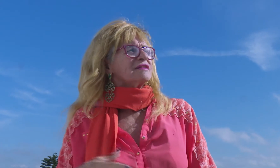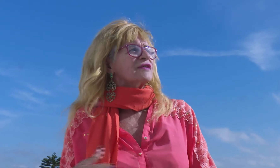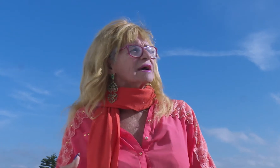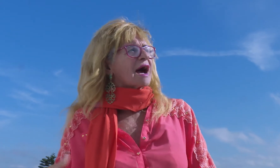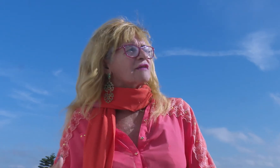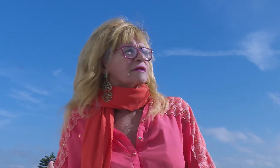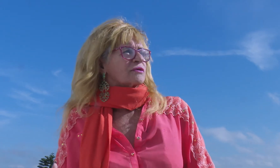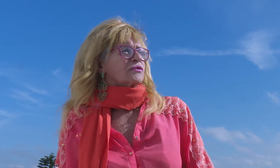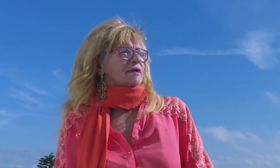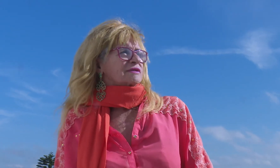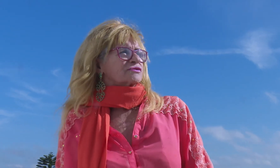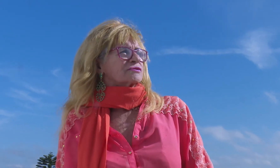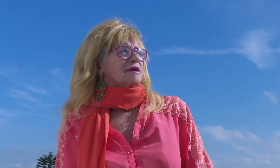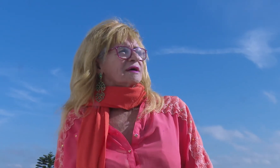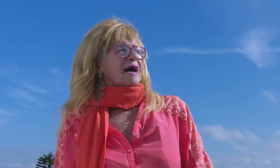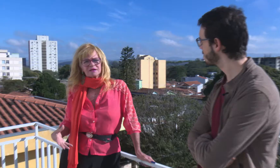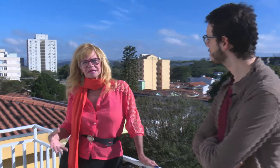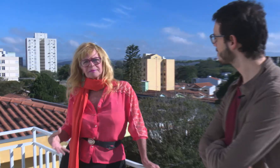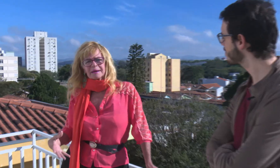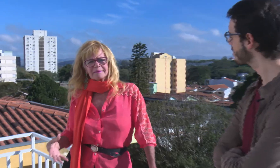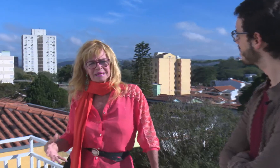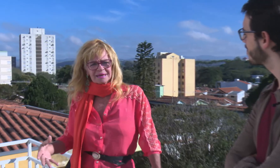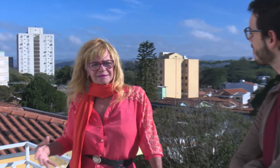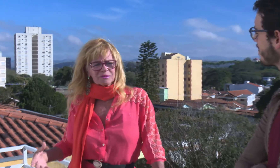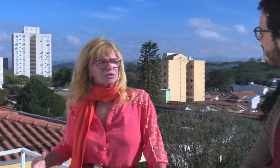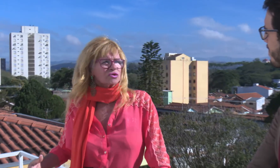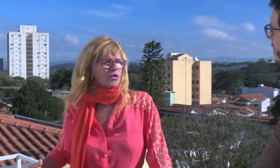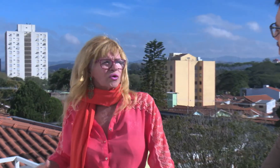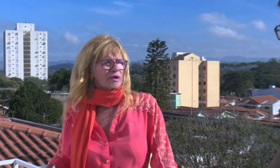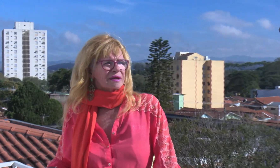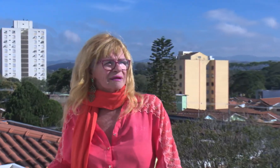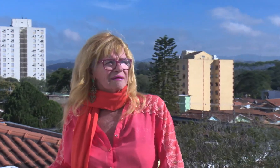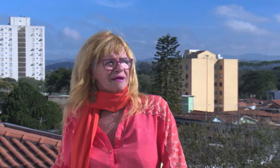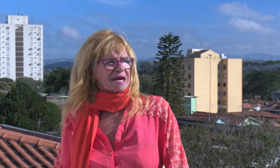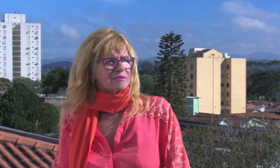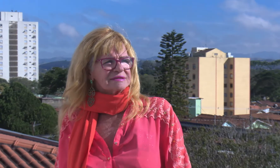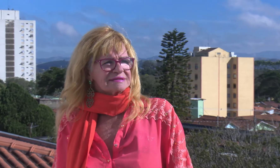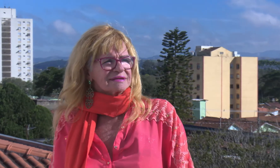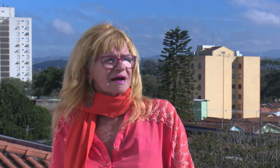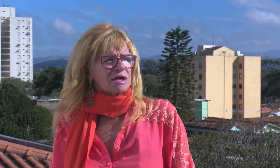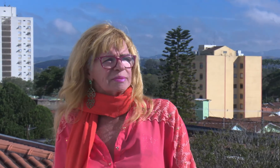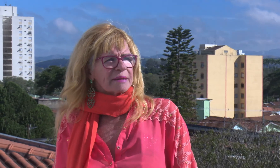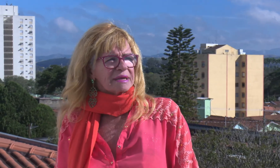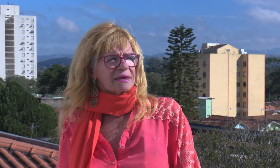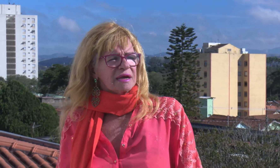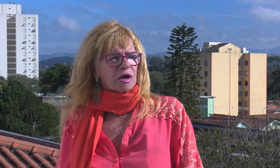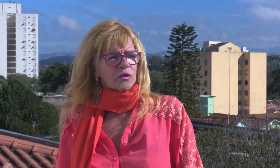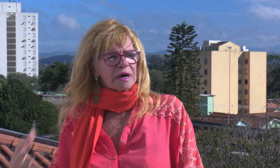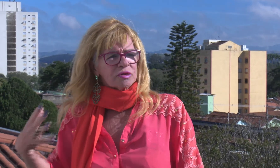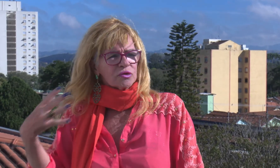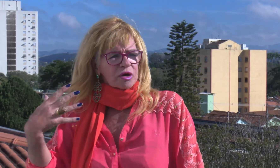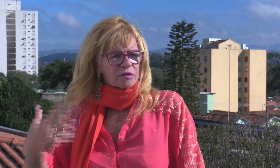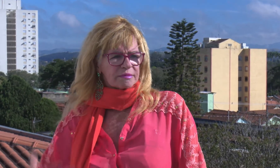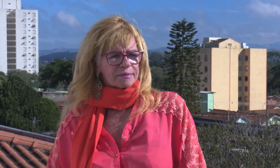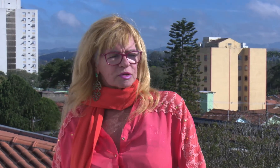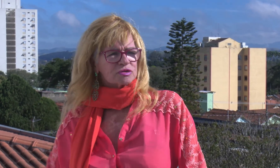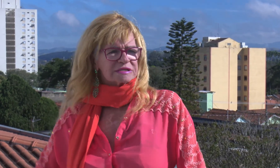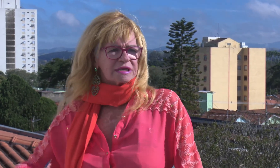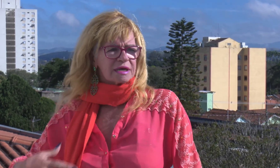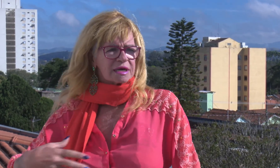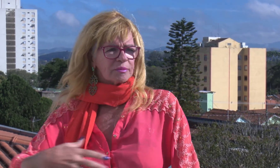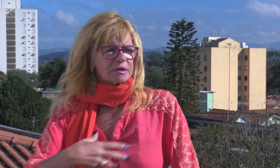não me identificava com isso. Aquilo ali para mim era muito ruim. Era muito estranho para mim. Quando eu